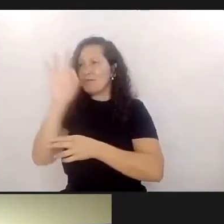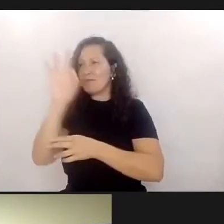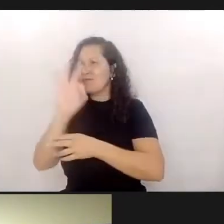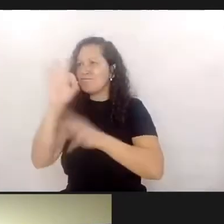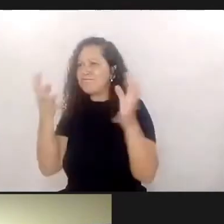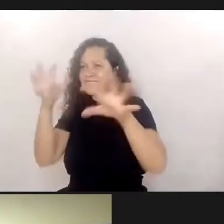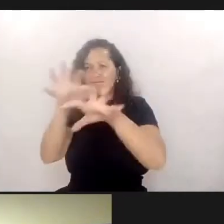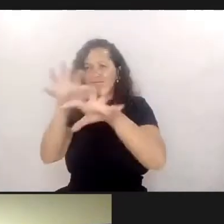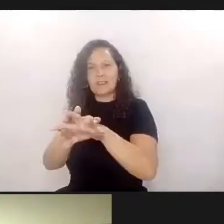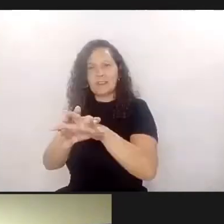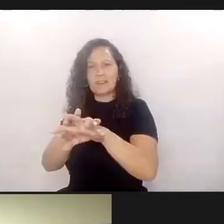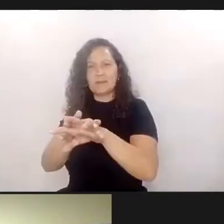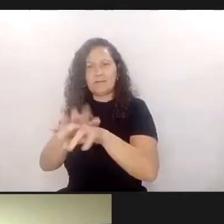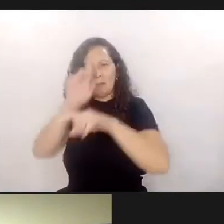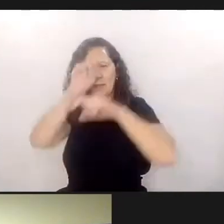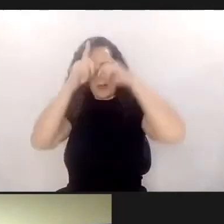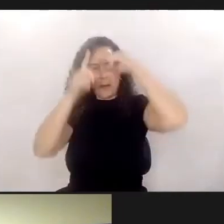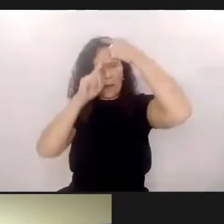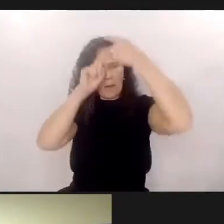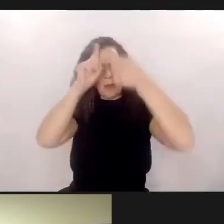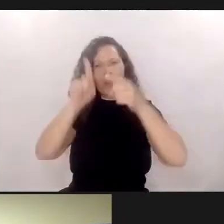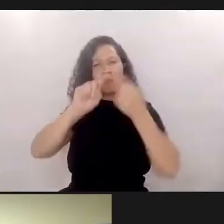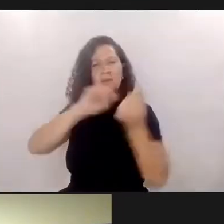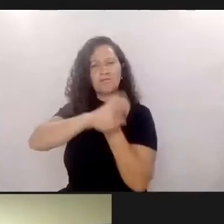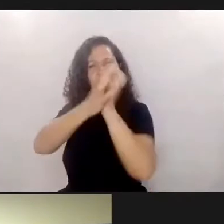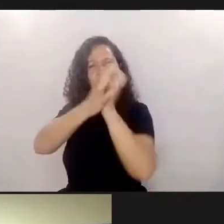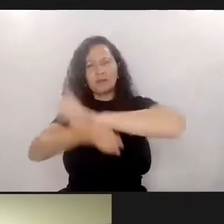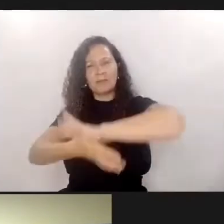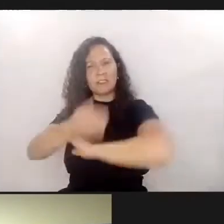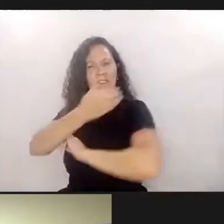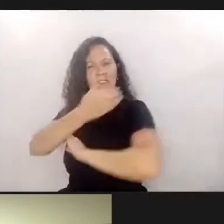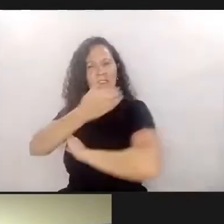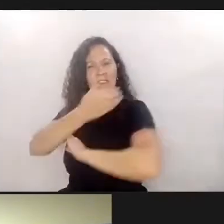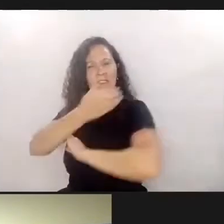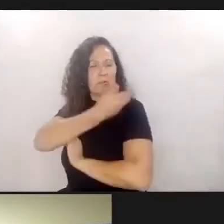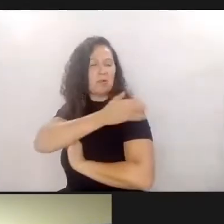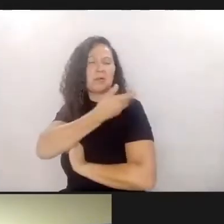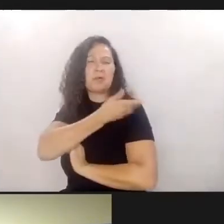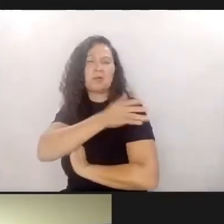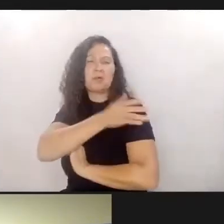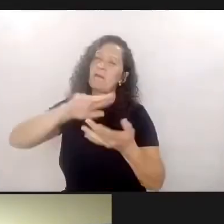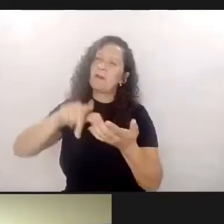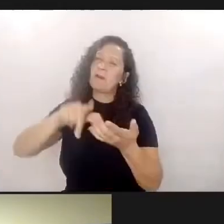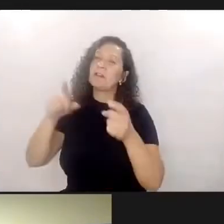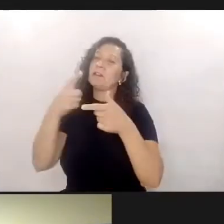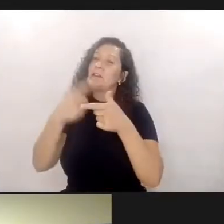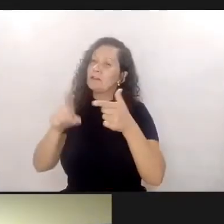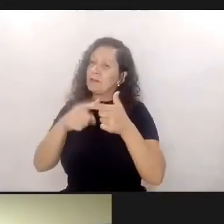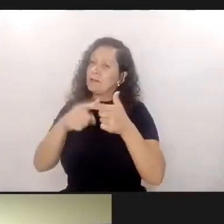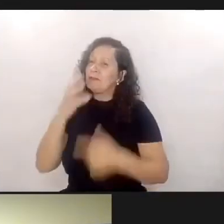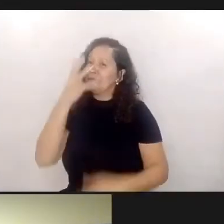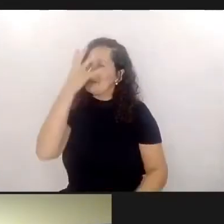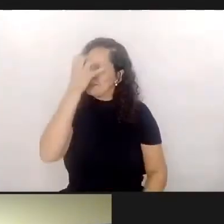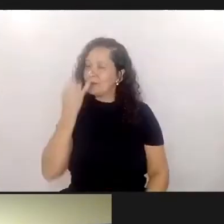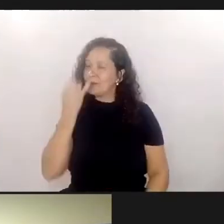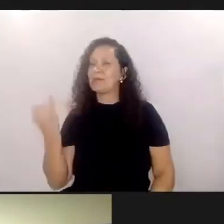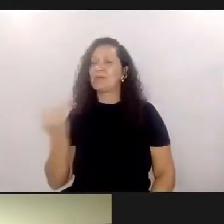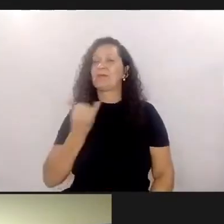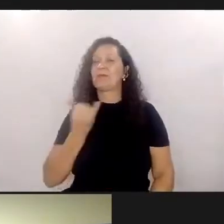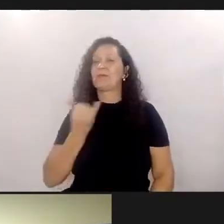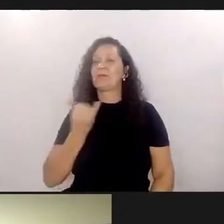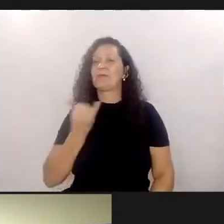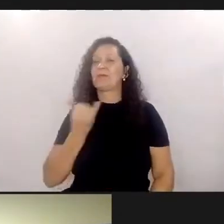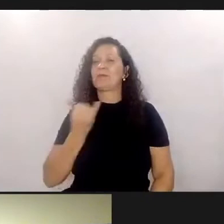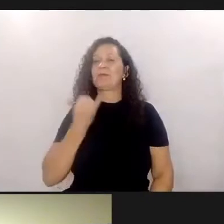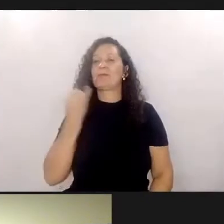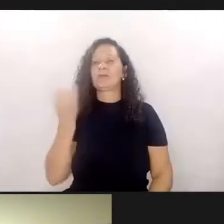racista, várias questões complicadas. E a gente explica tudo isso no livro. O projeto está